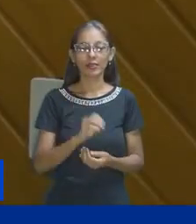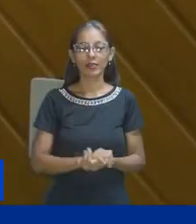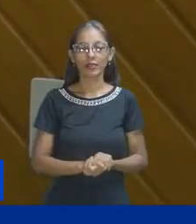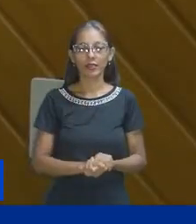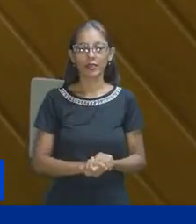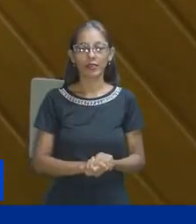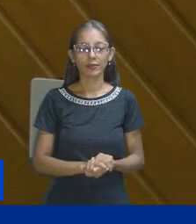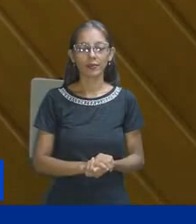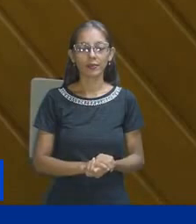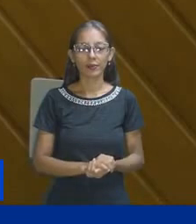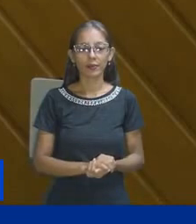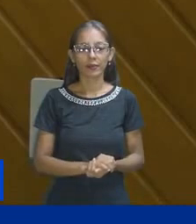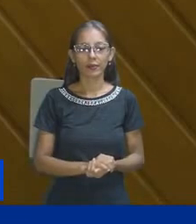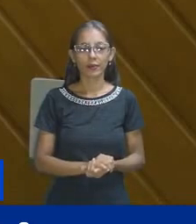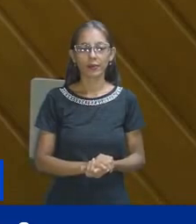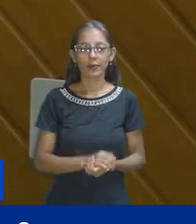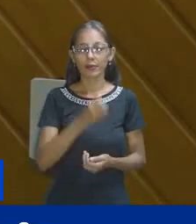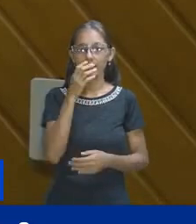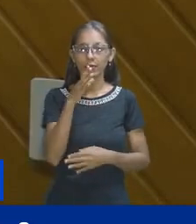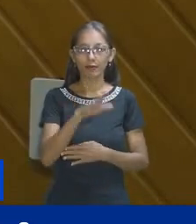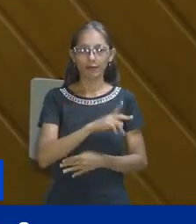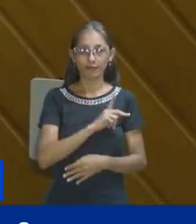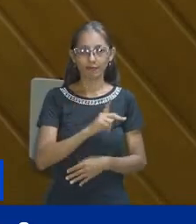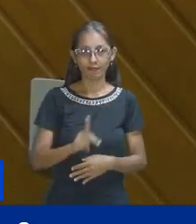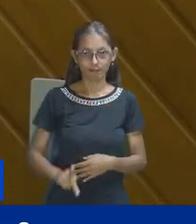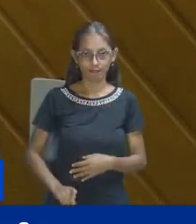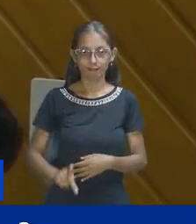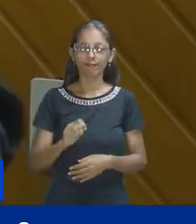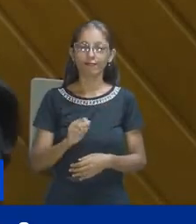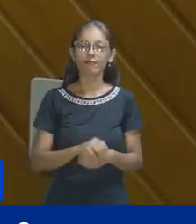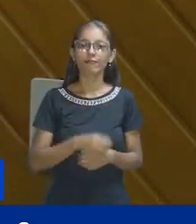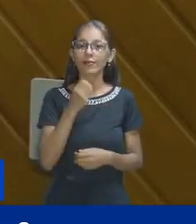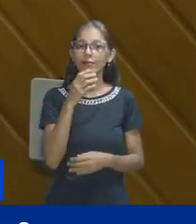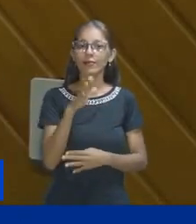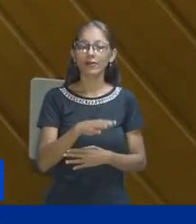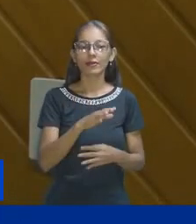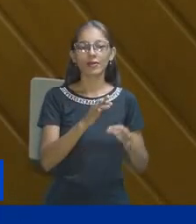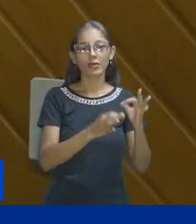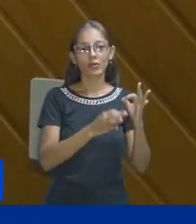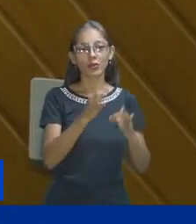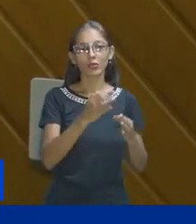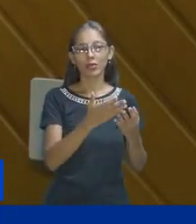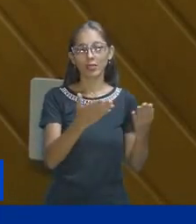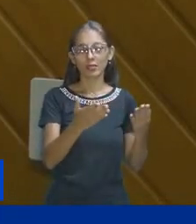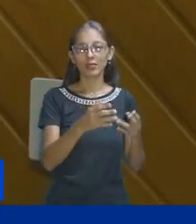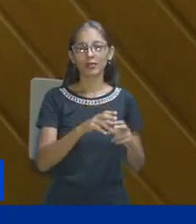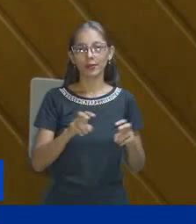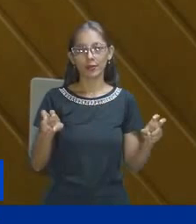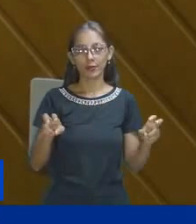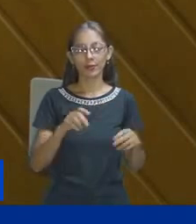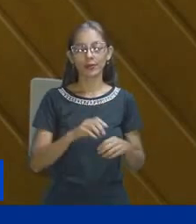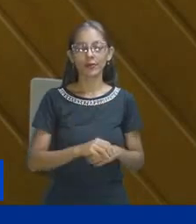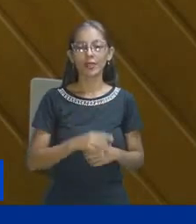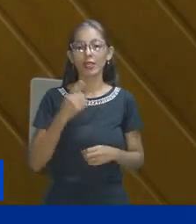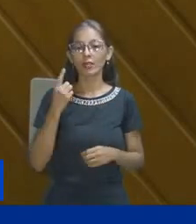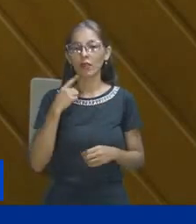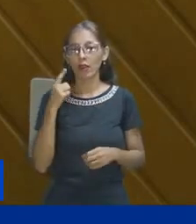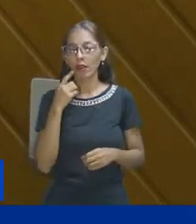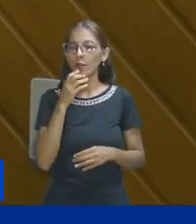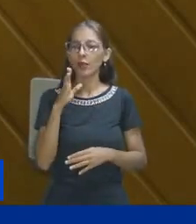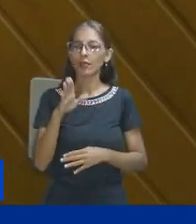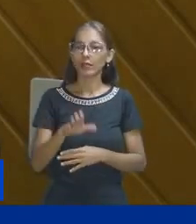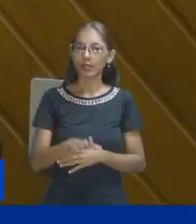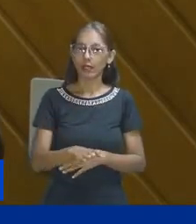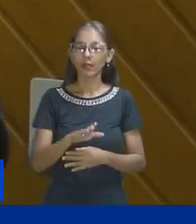pares, o procurador regional, doutor Milton, ilustres advogados. De frente para a tela de computador, o juiz da classe dos advogados,